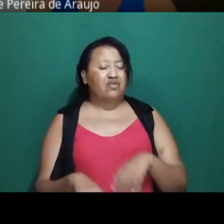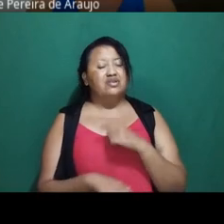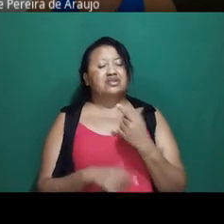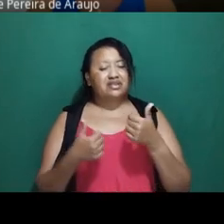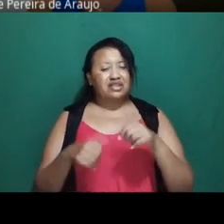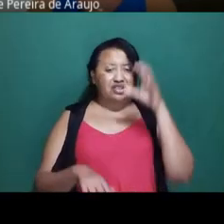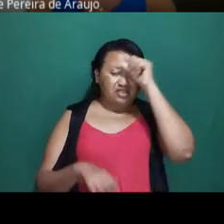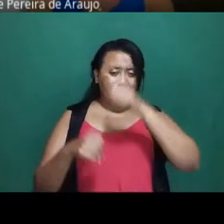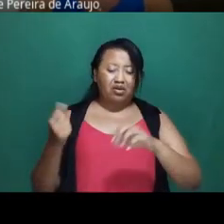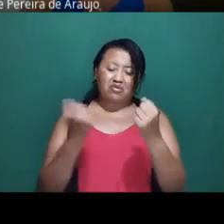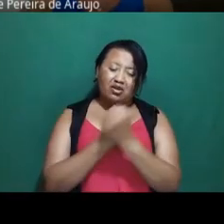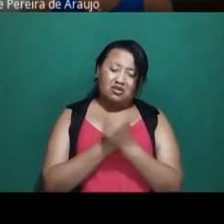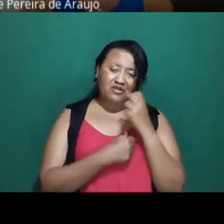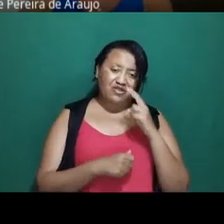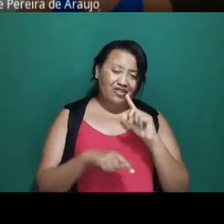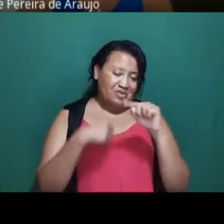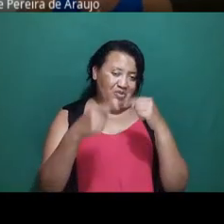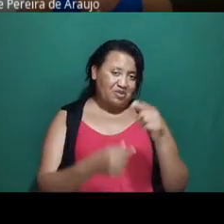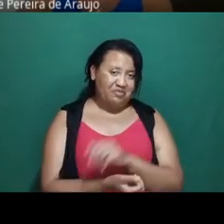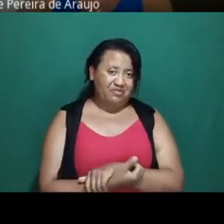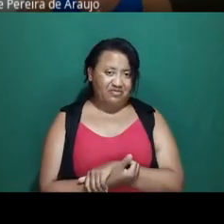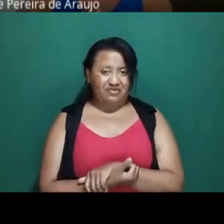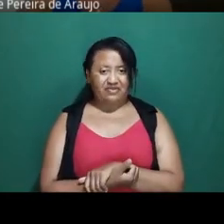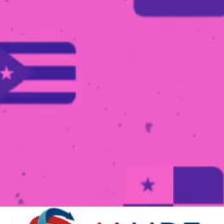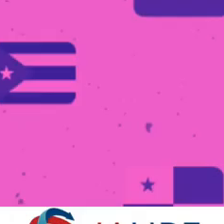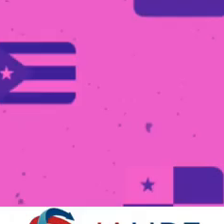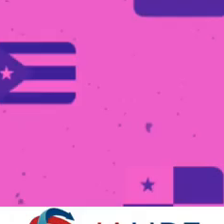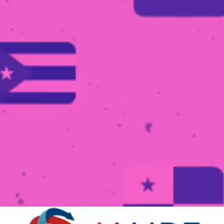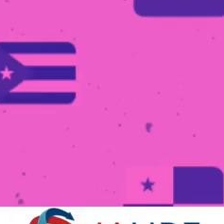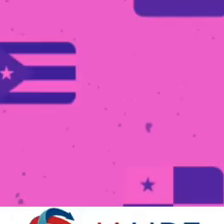simulado um abraço e a gente se vê depois